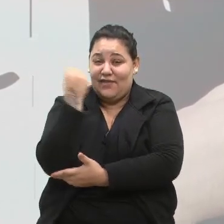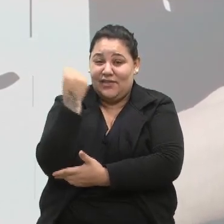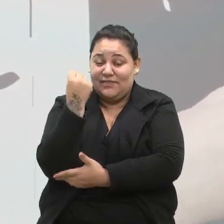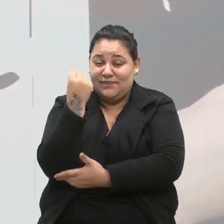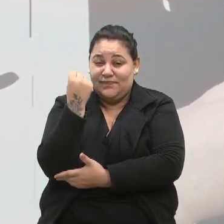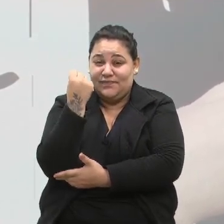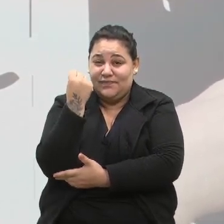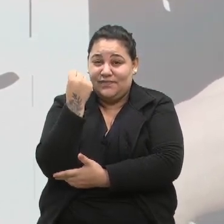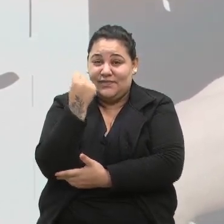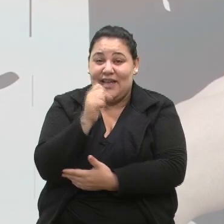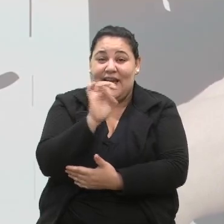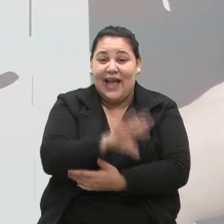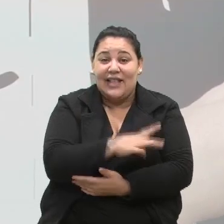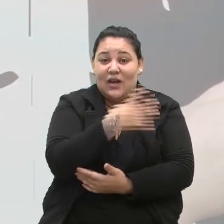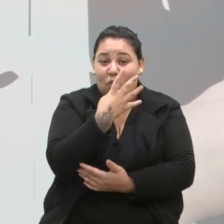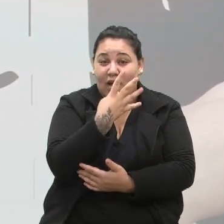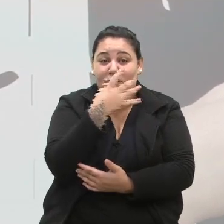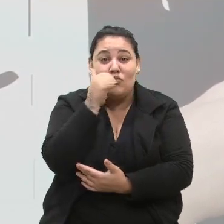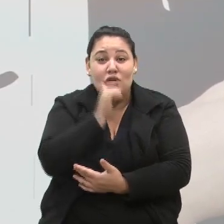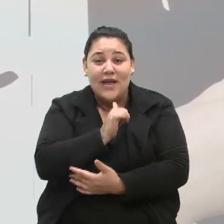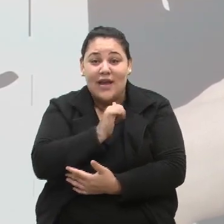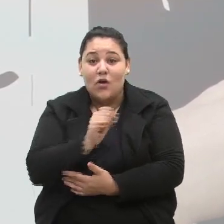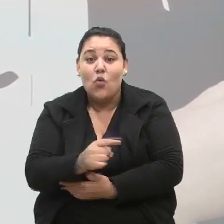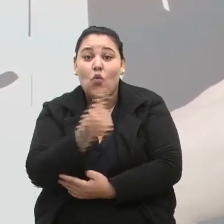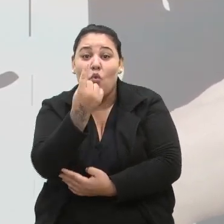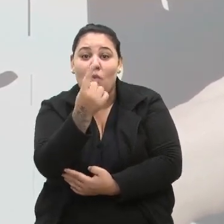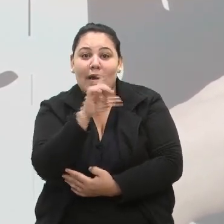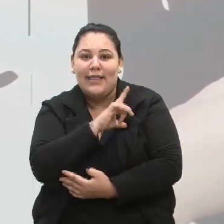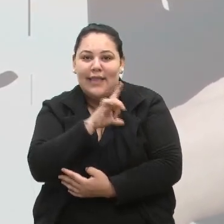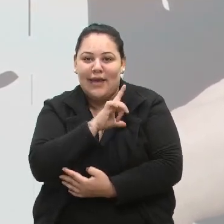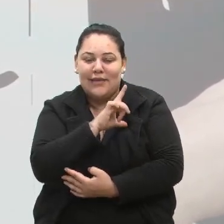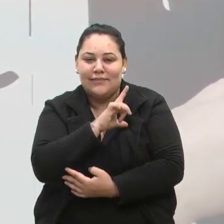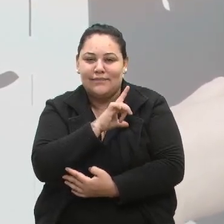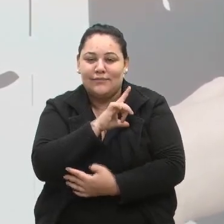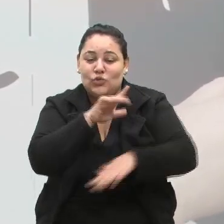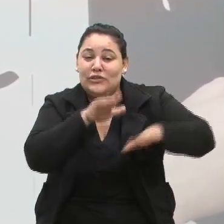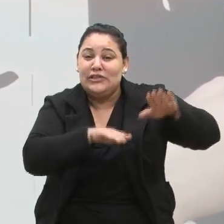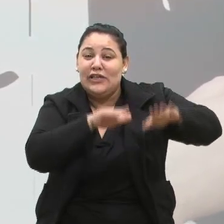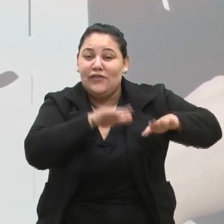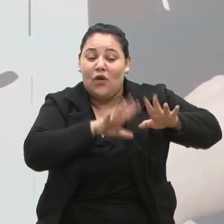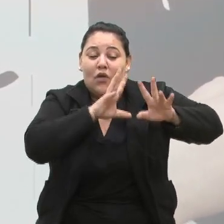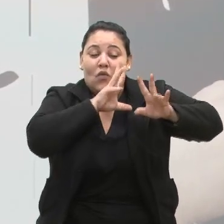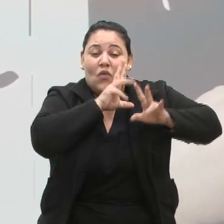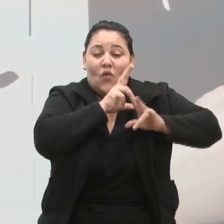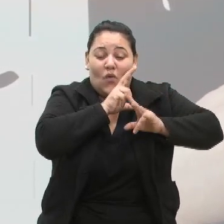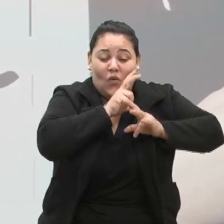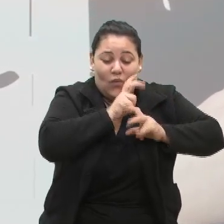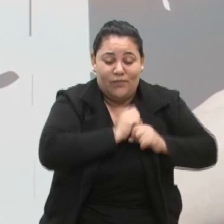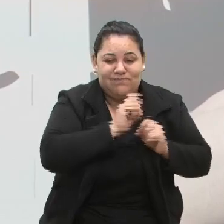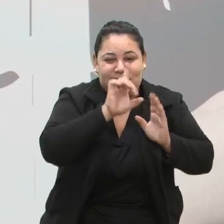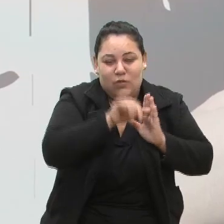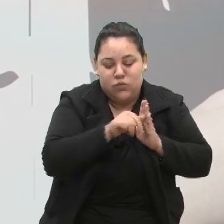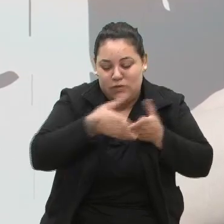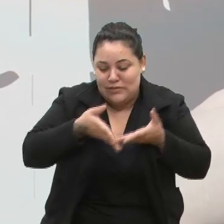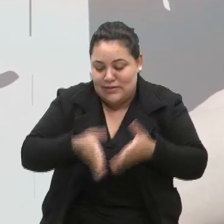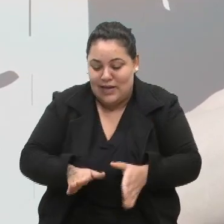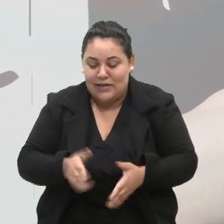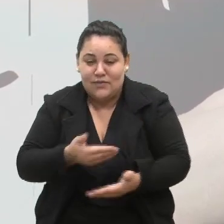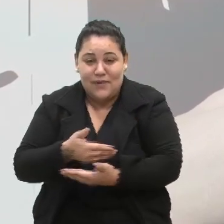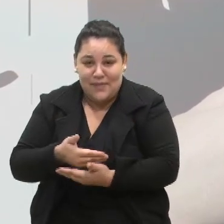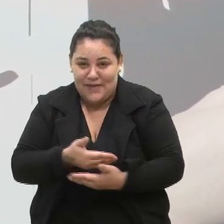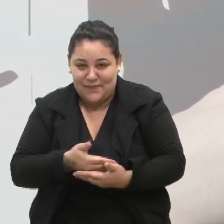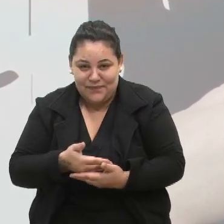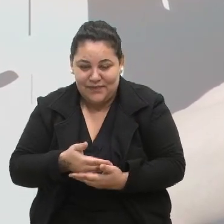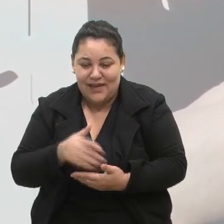quatro mulheres têm algum tipo, algum nível de depressão após o parto. E muitas vezes elas